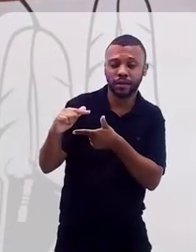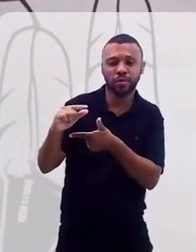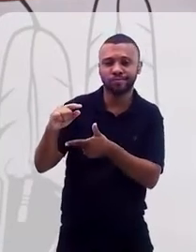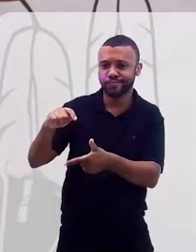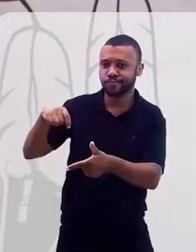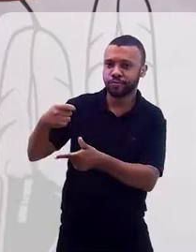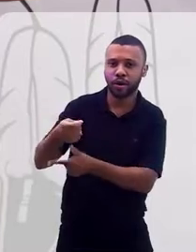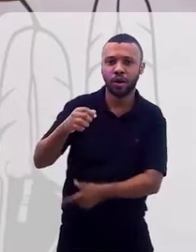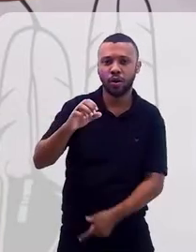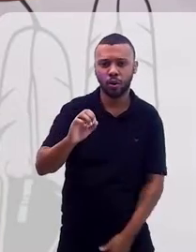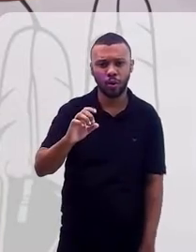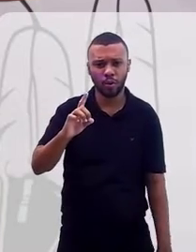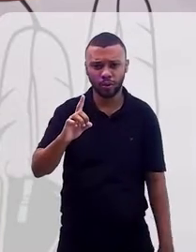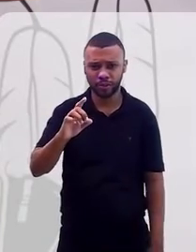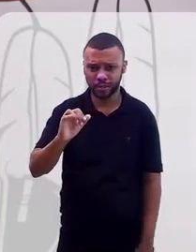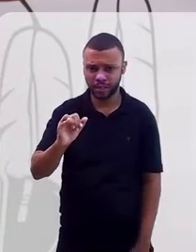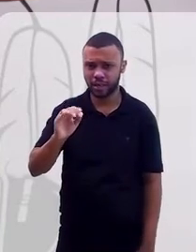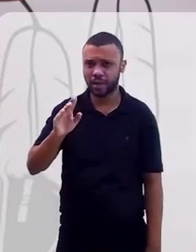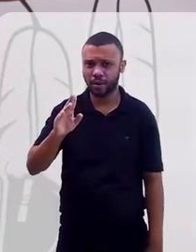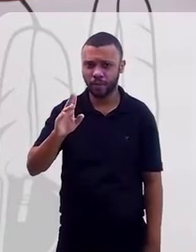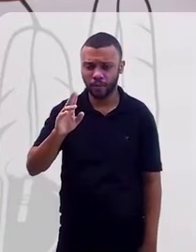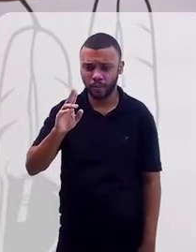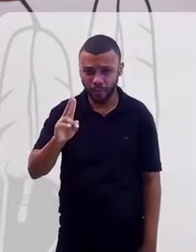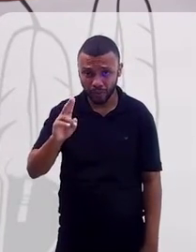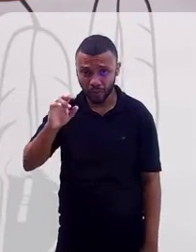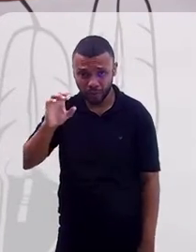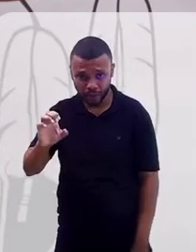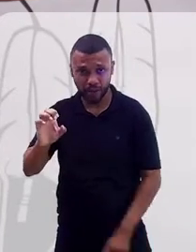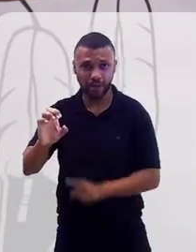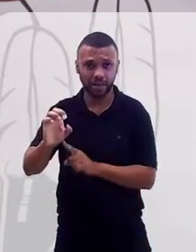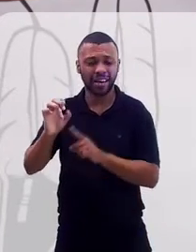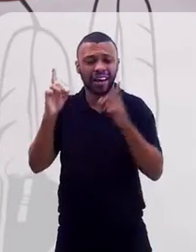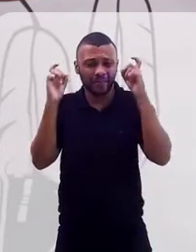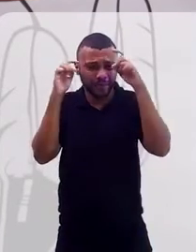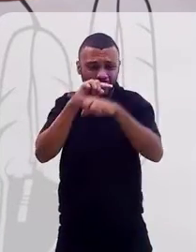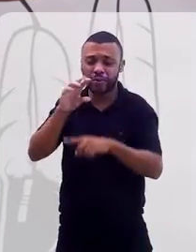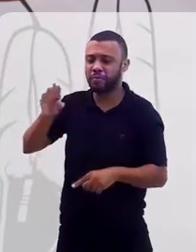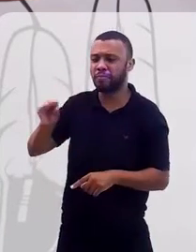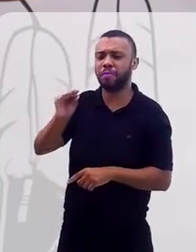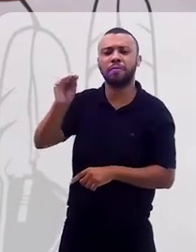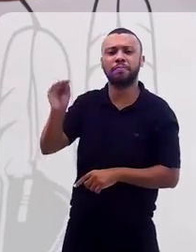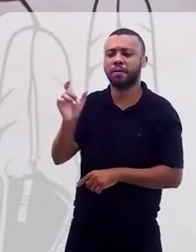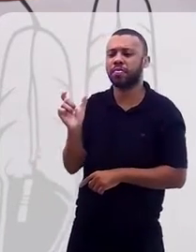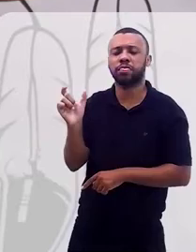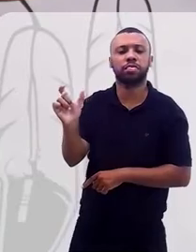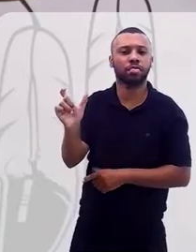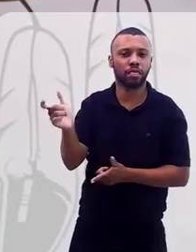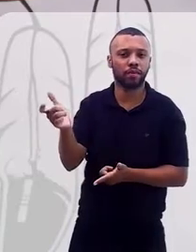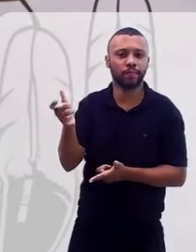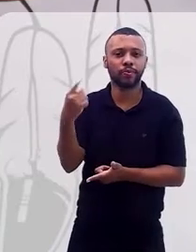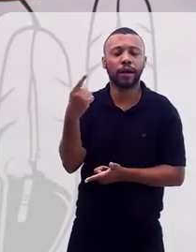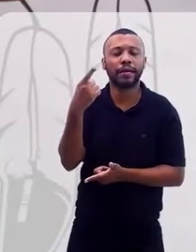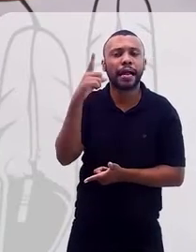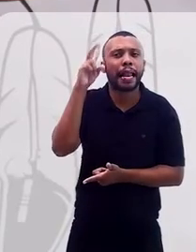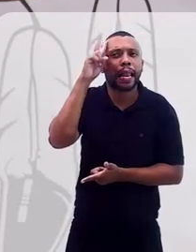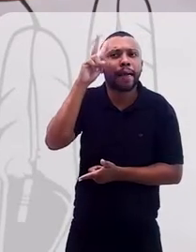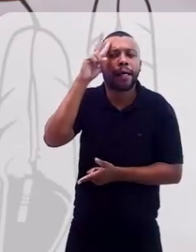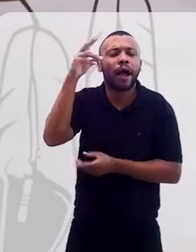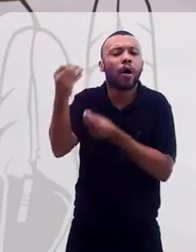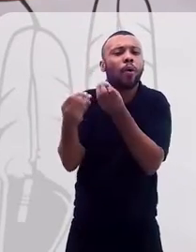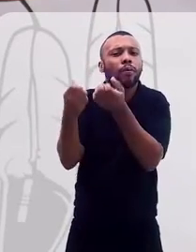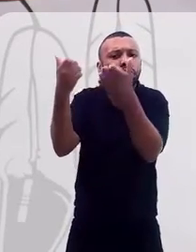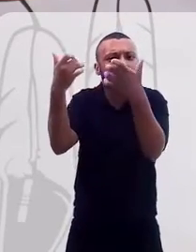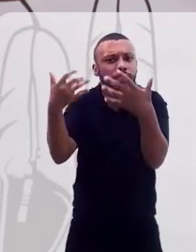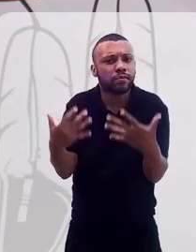chamada odib e o nome do nosso centro é uma palavra odibo por isso de difícil eh